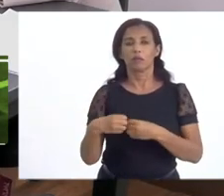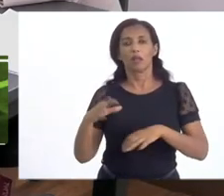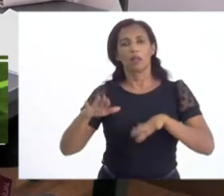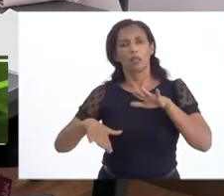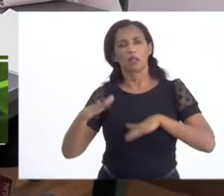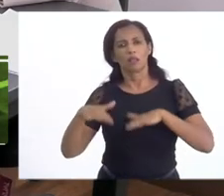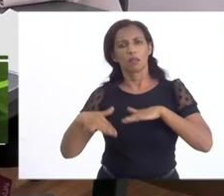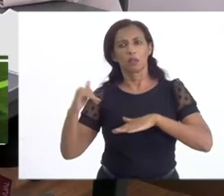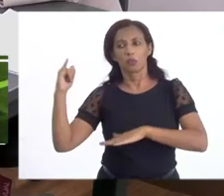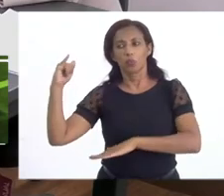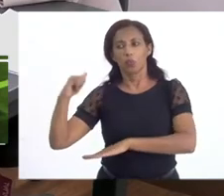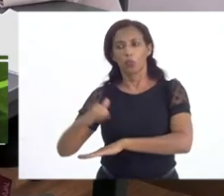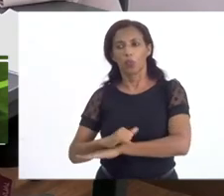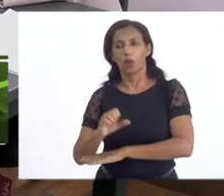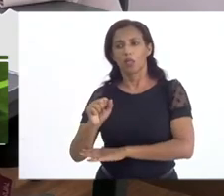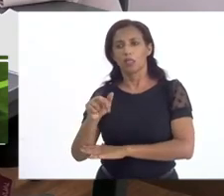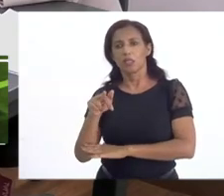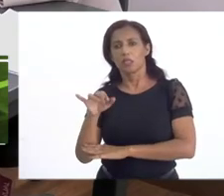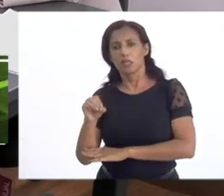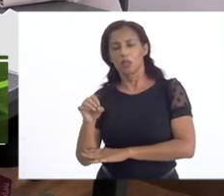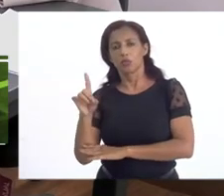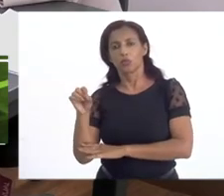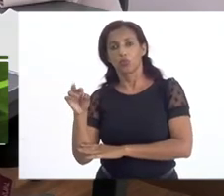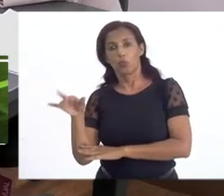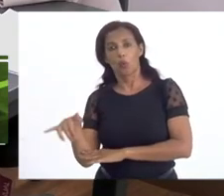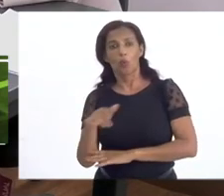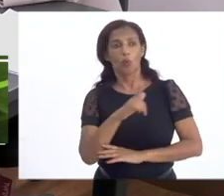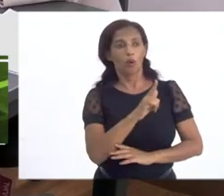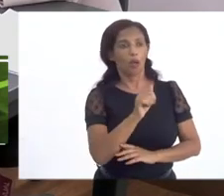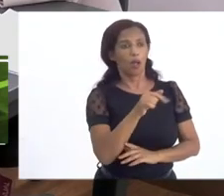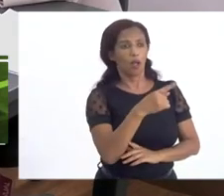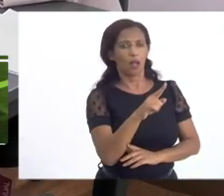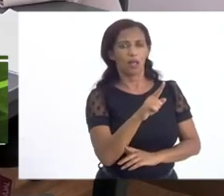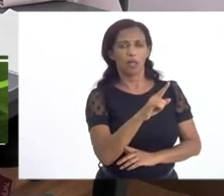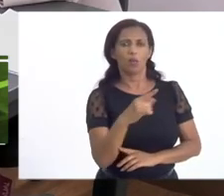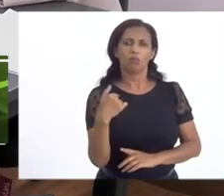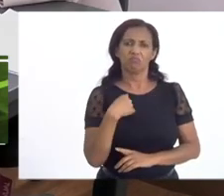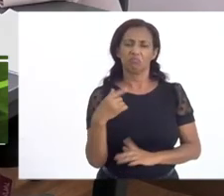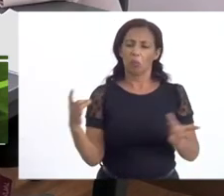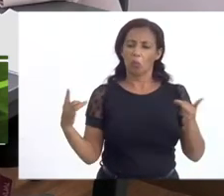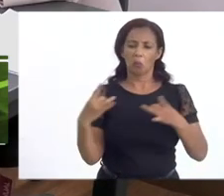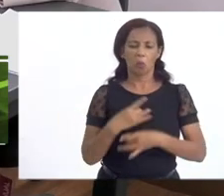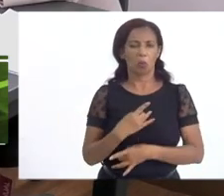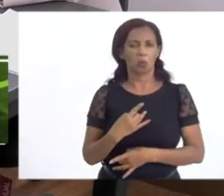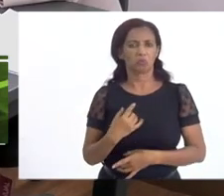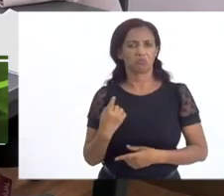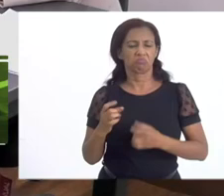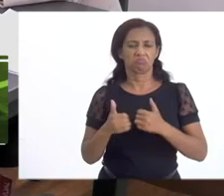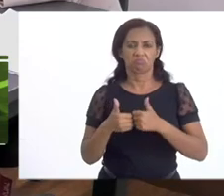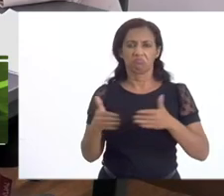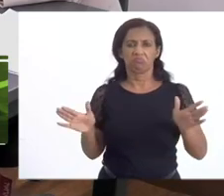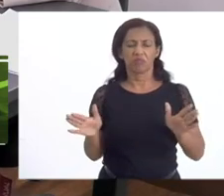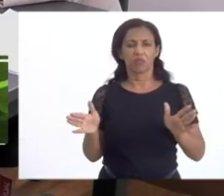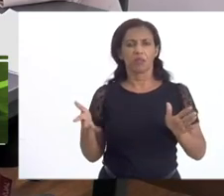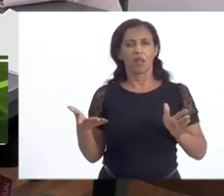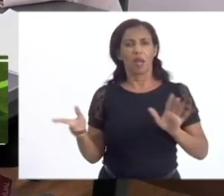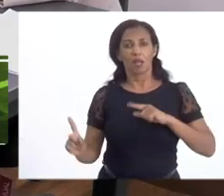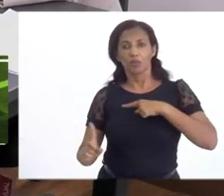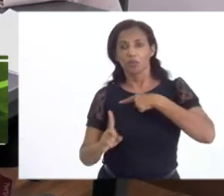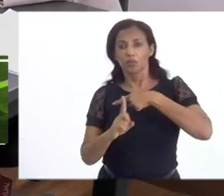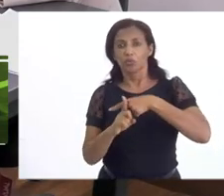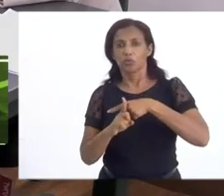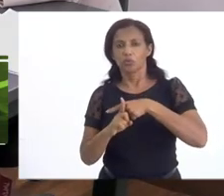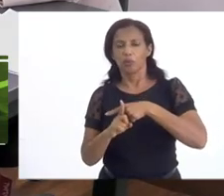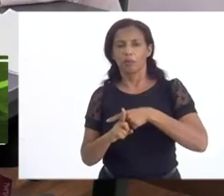com o Santos Dumont quanto com o Galeão. Então, eu deixo aqui as portas do batalhão abertas, estamos dispostos a somar